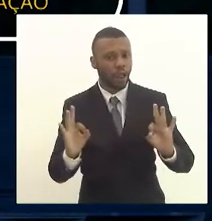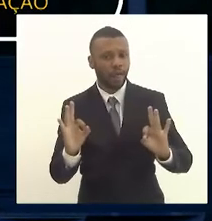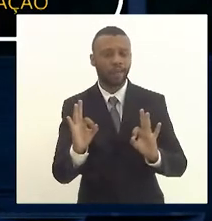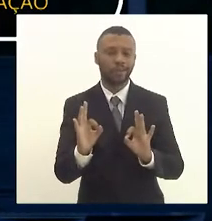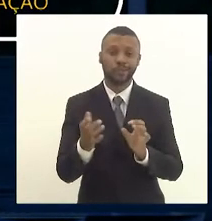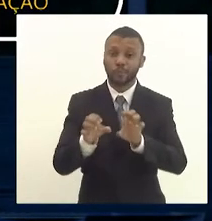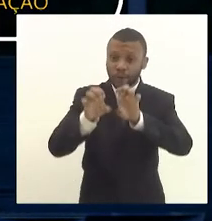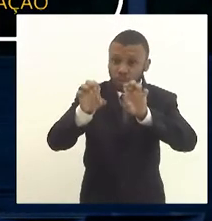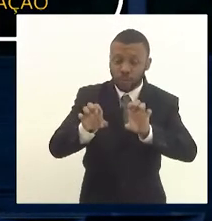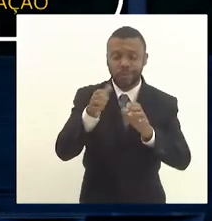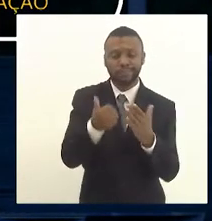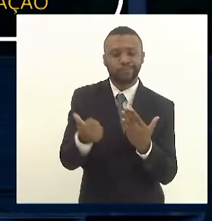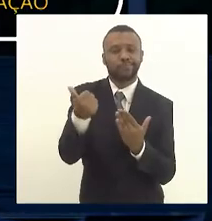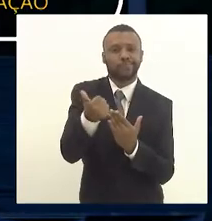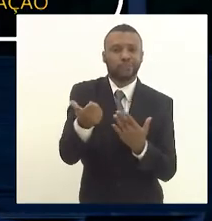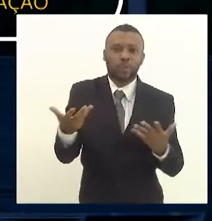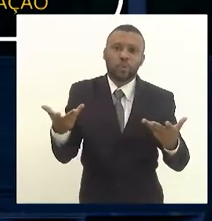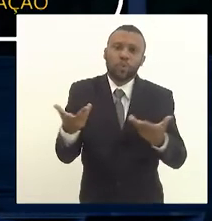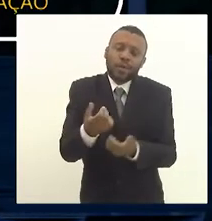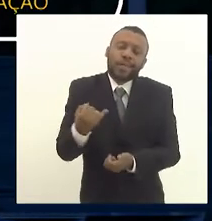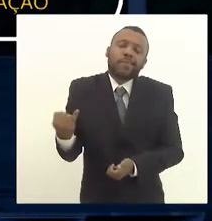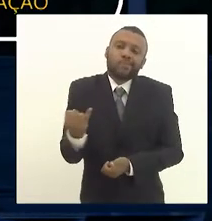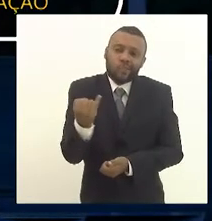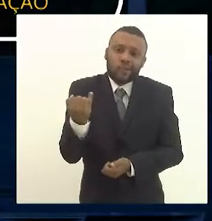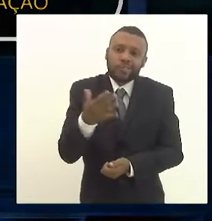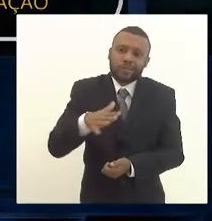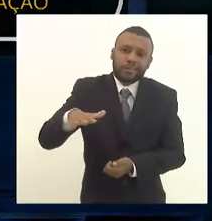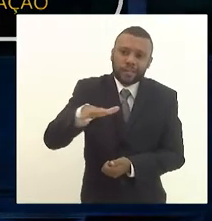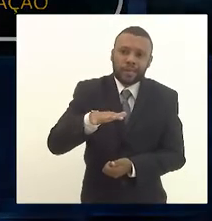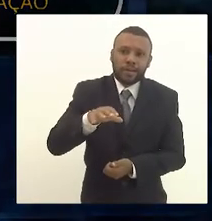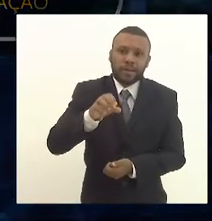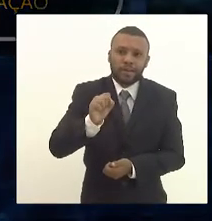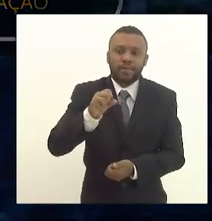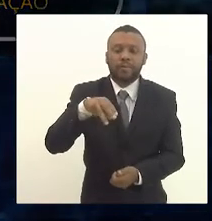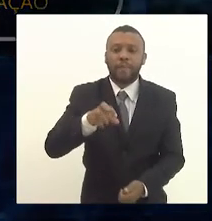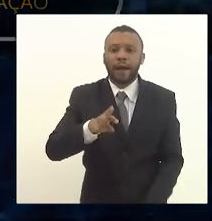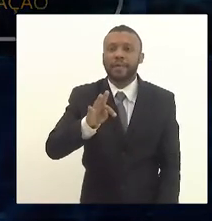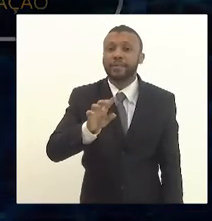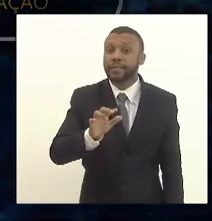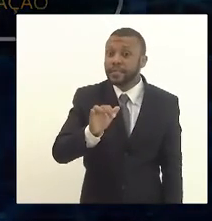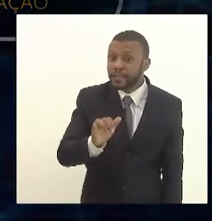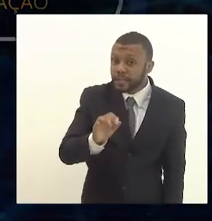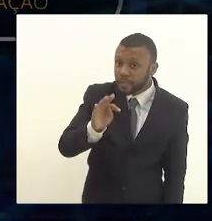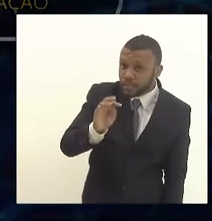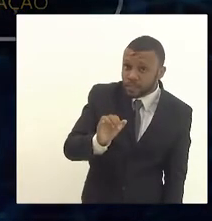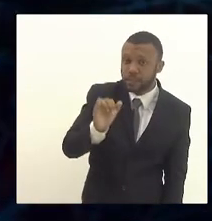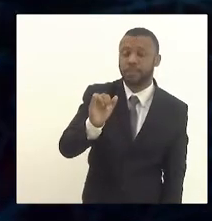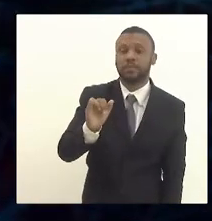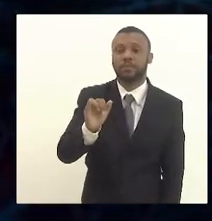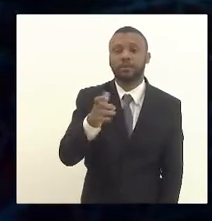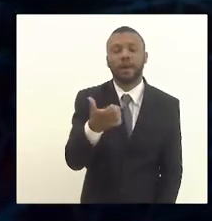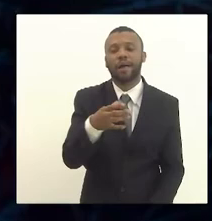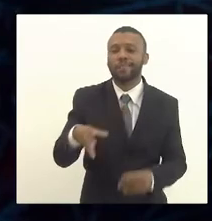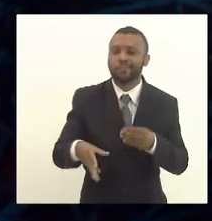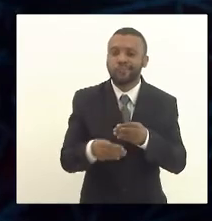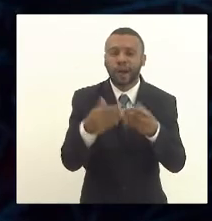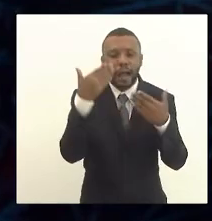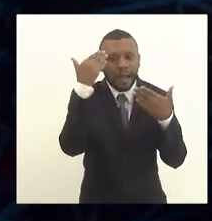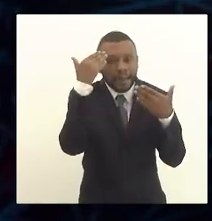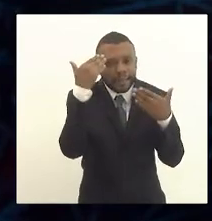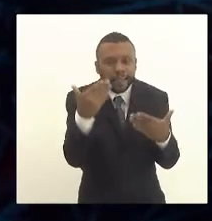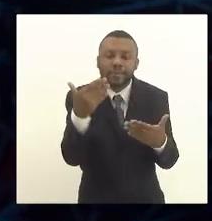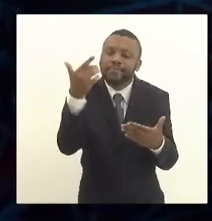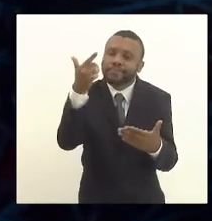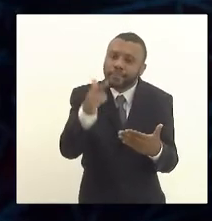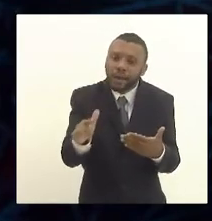muito necessária para o universo da Smart City. É mais ou menos isso que eu queria aqui acrescentar. Agradeço novamente o cumprimento à mesa e